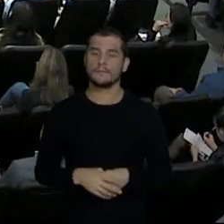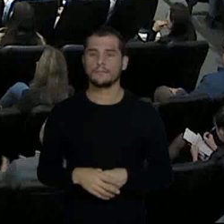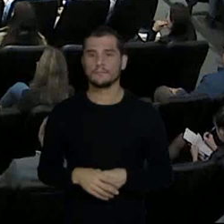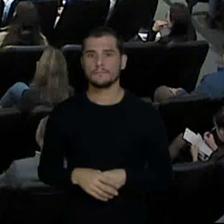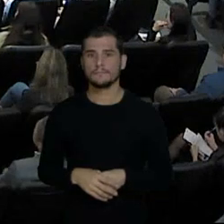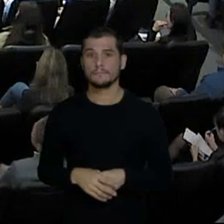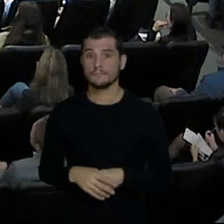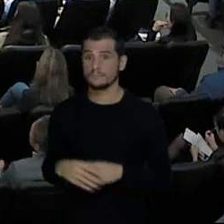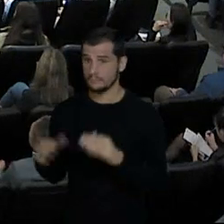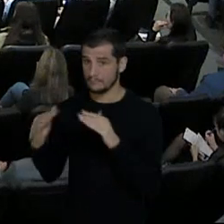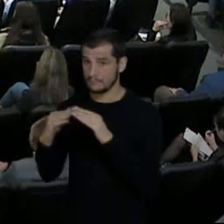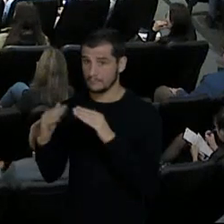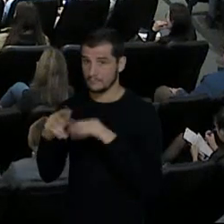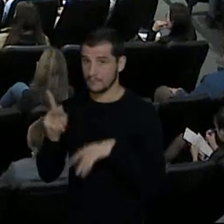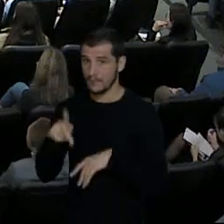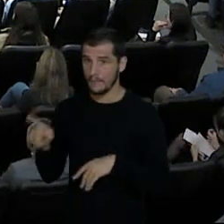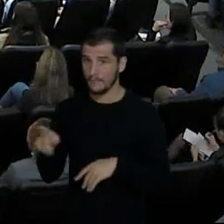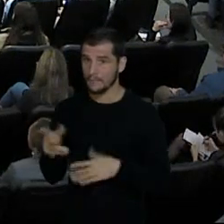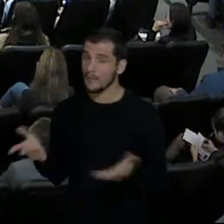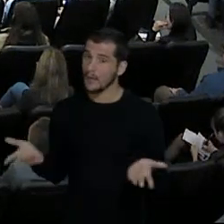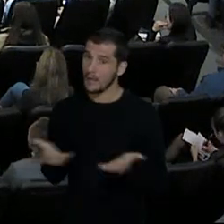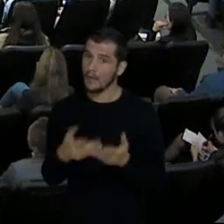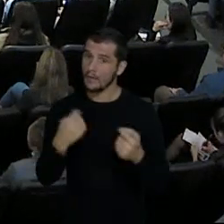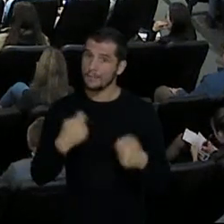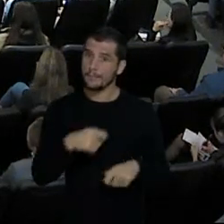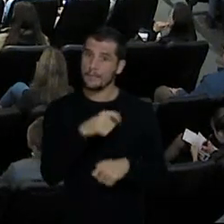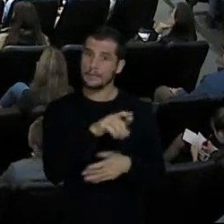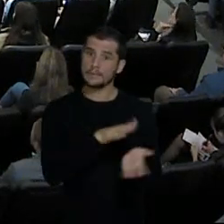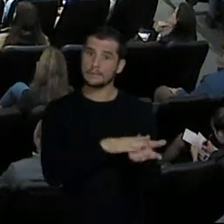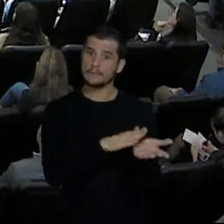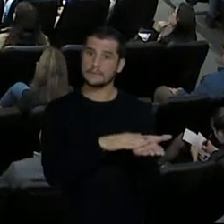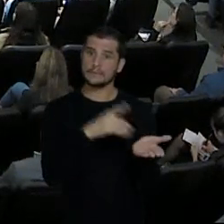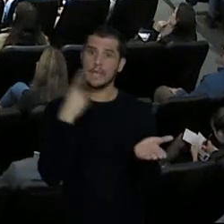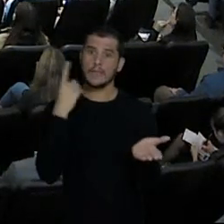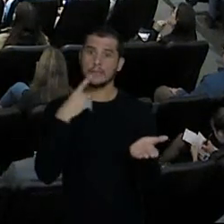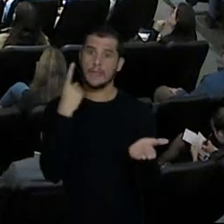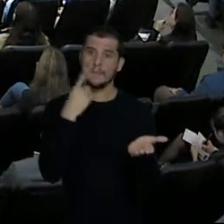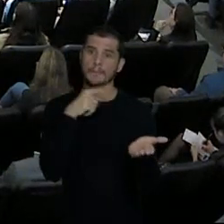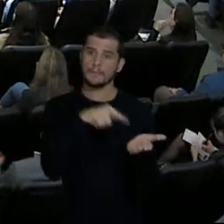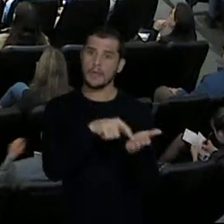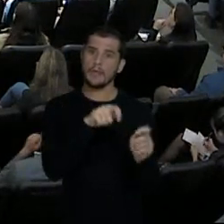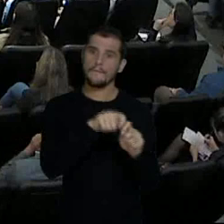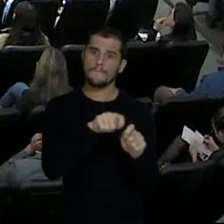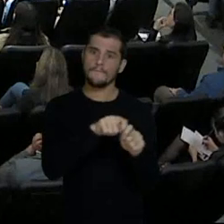professora tarefa dada tarefa cumprida tá gente